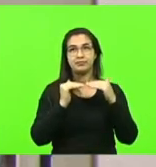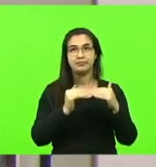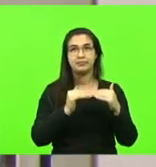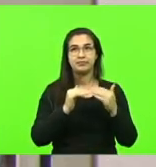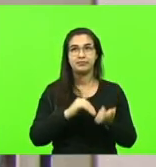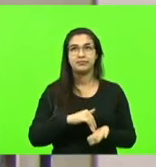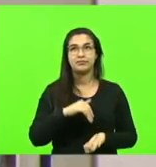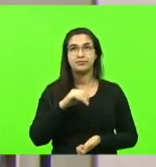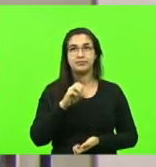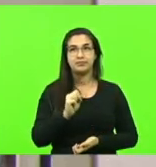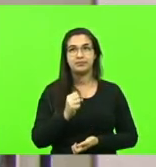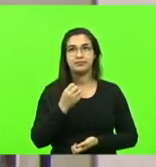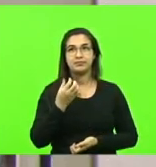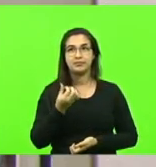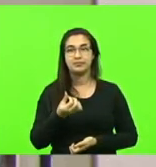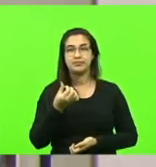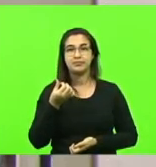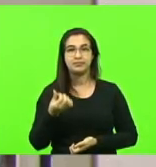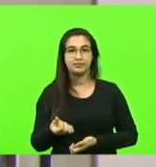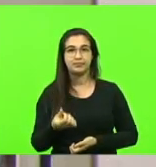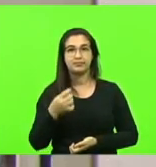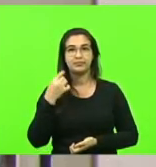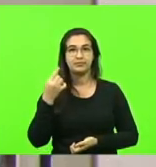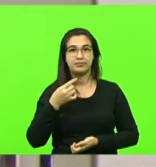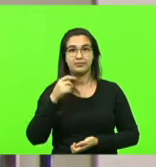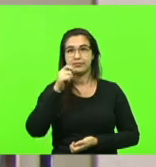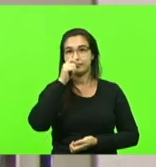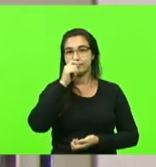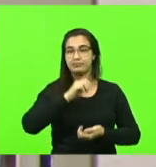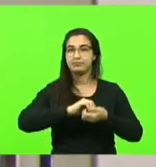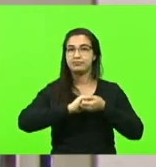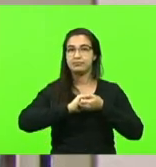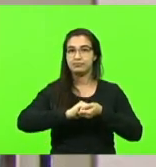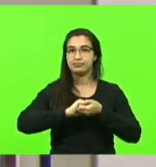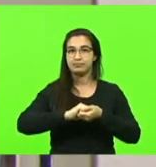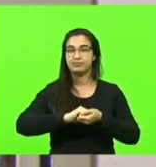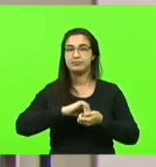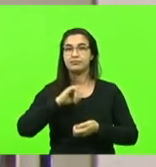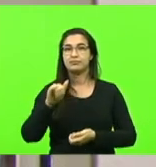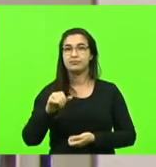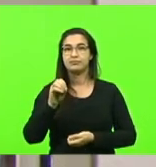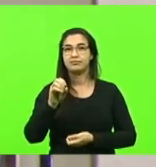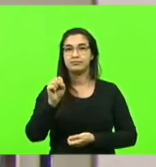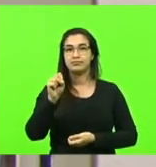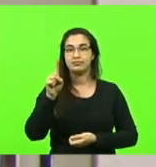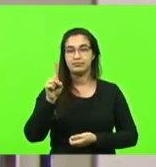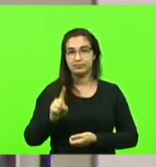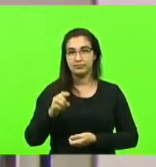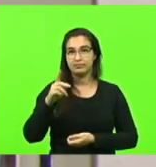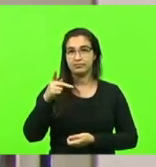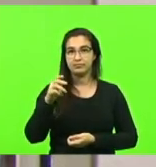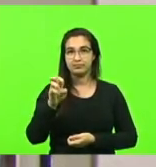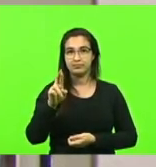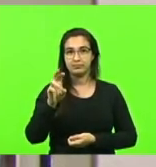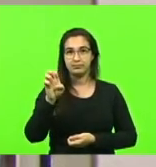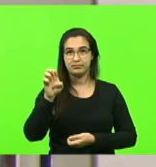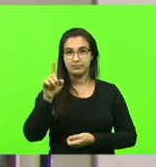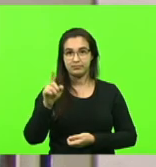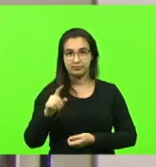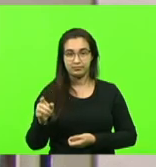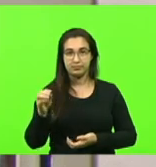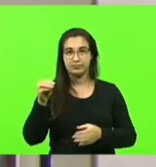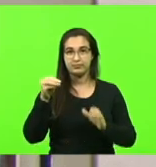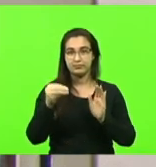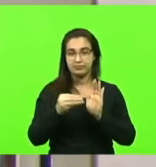unanimidade. Moção 866, ator deputado João Amin. Cumprimentando o senhor José Álvares Pérez. por ter sido incluído na lista